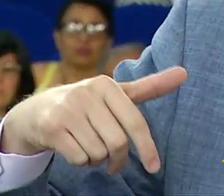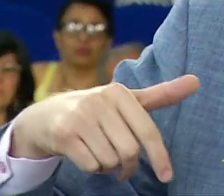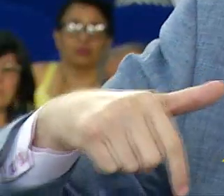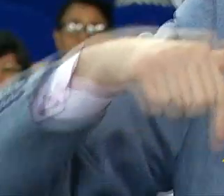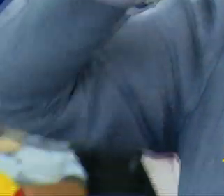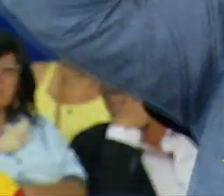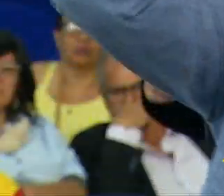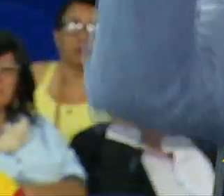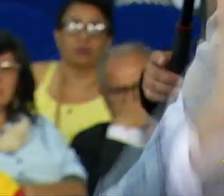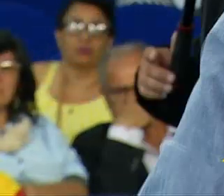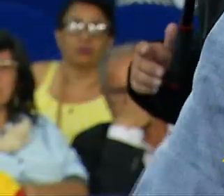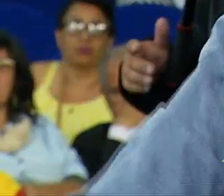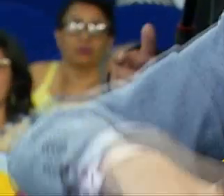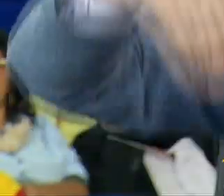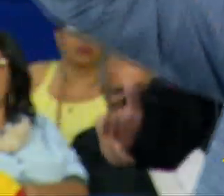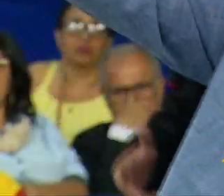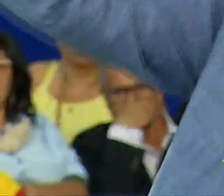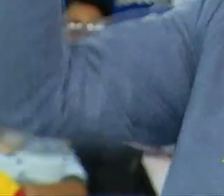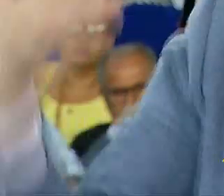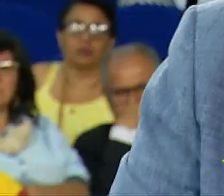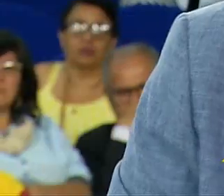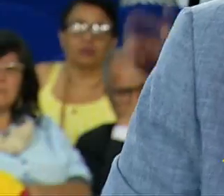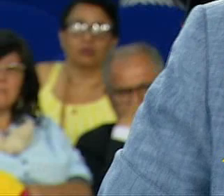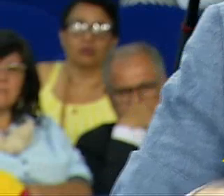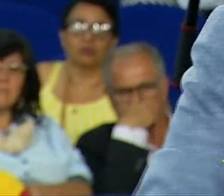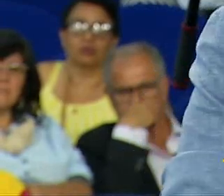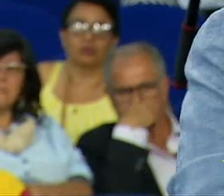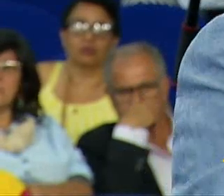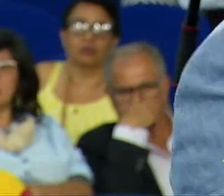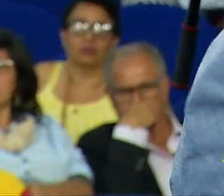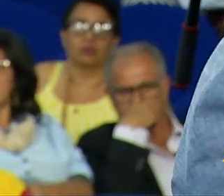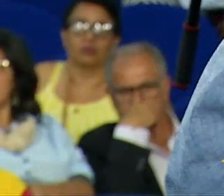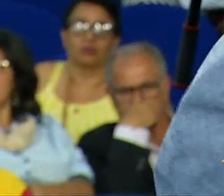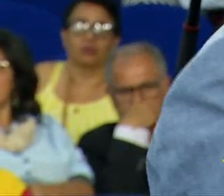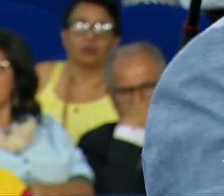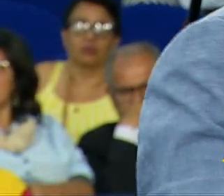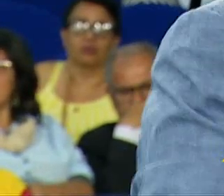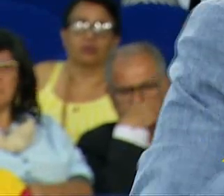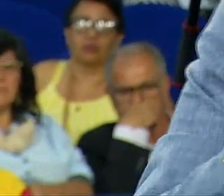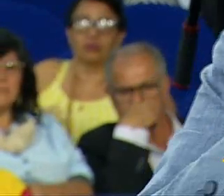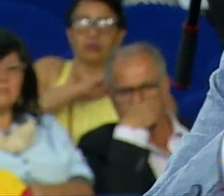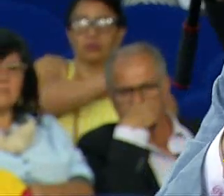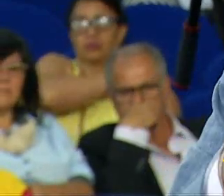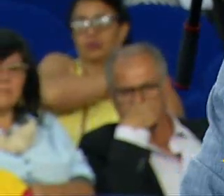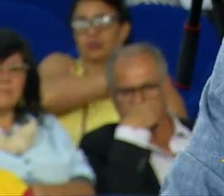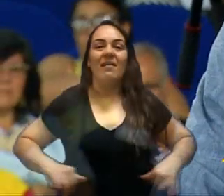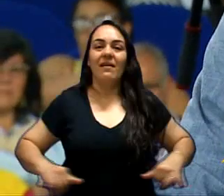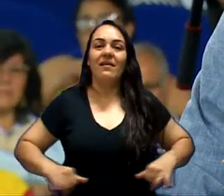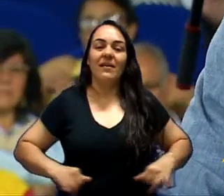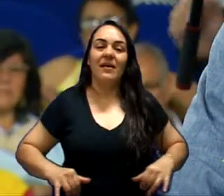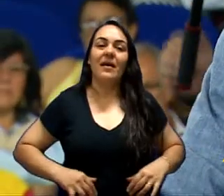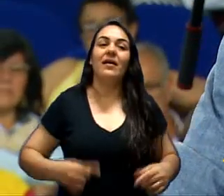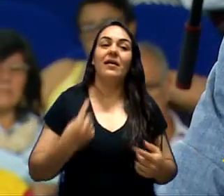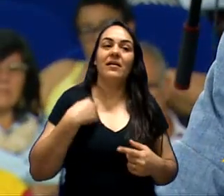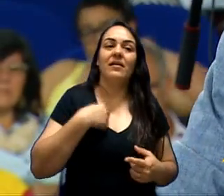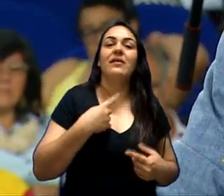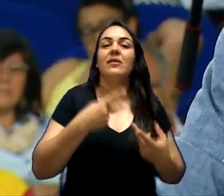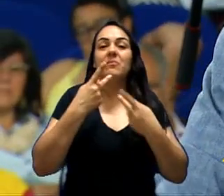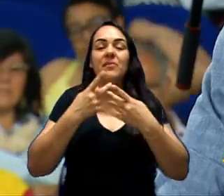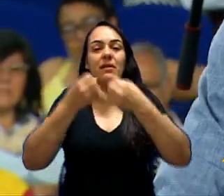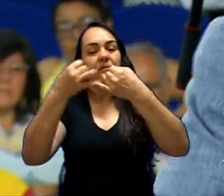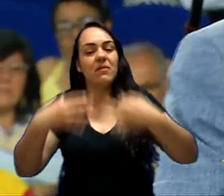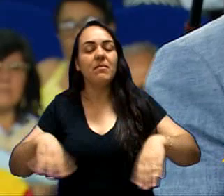mais. Então, fez a mesma besteira, prejudicou da mesma maneira e a população sofrendo. Agora, a desinternação falava